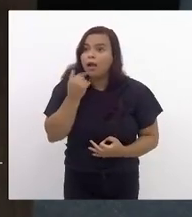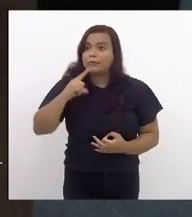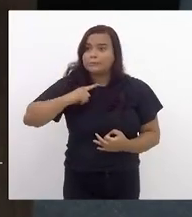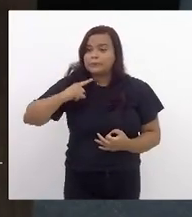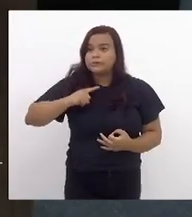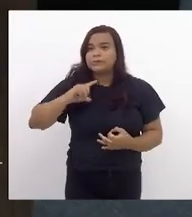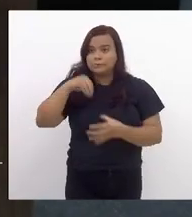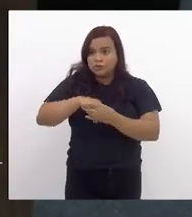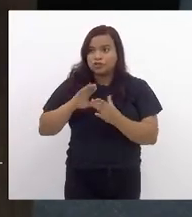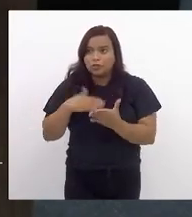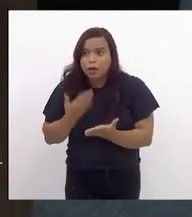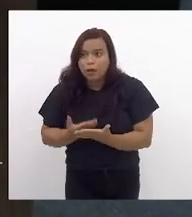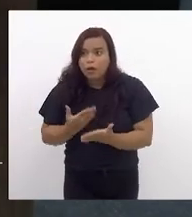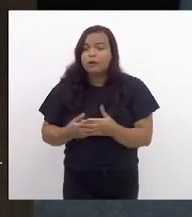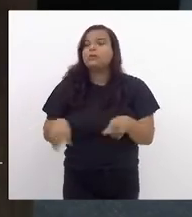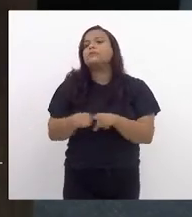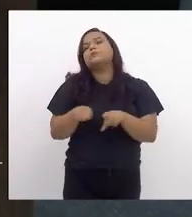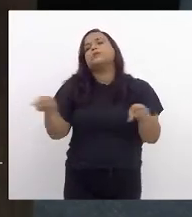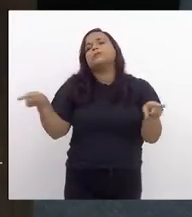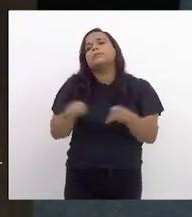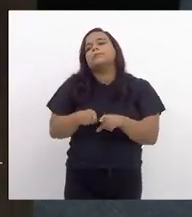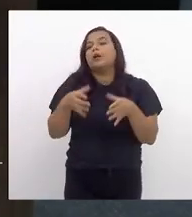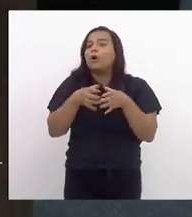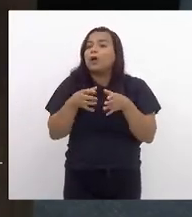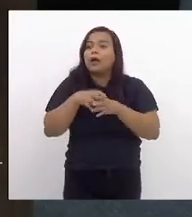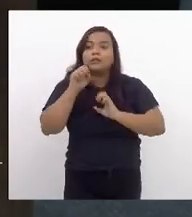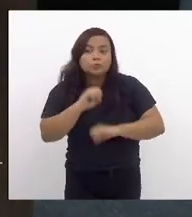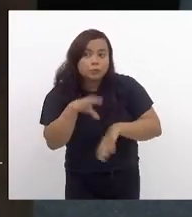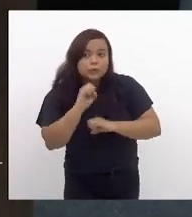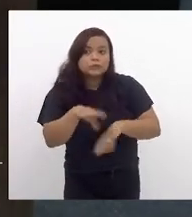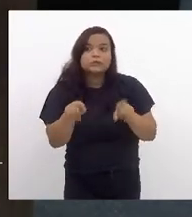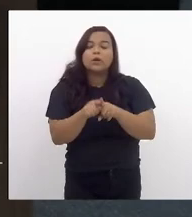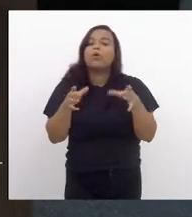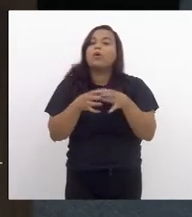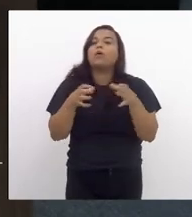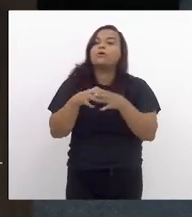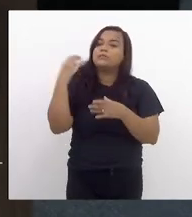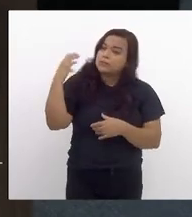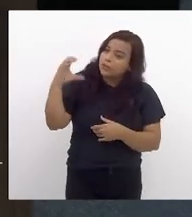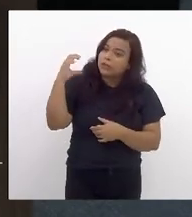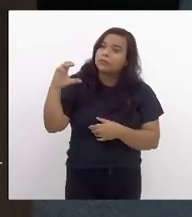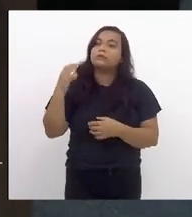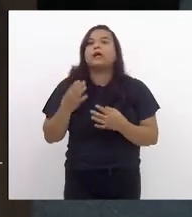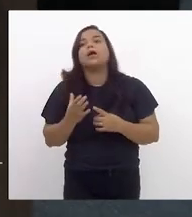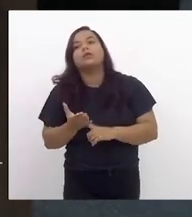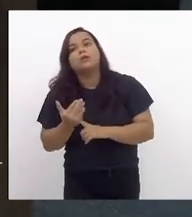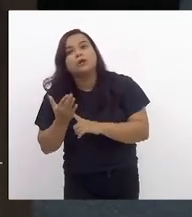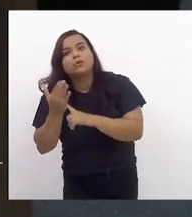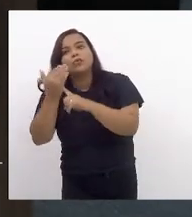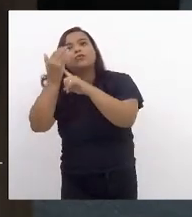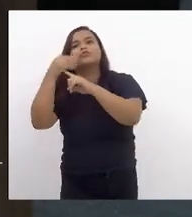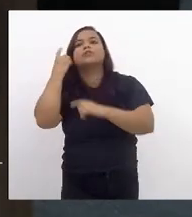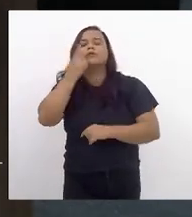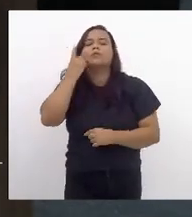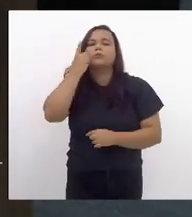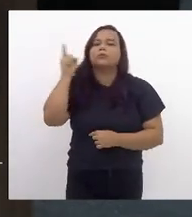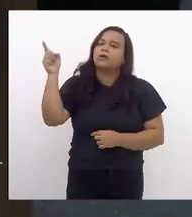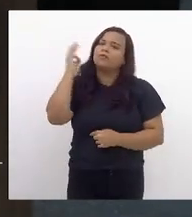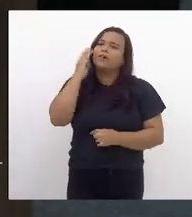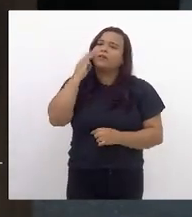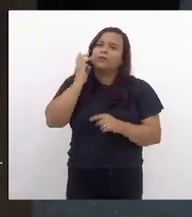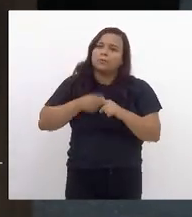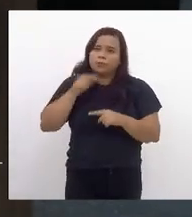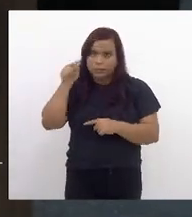da Comissão de Educação e da Comissão de Ciência e Tecnologia, deputado Waldeck, porque é essa comissão,